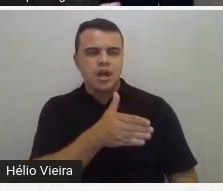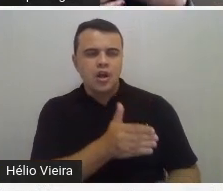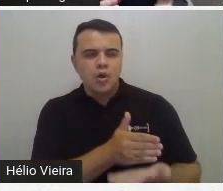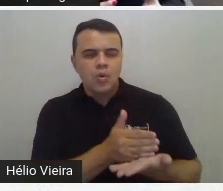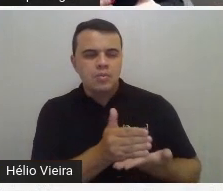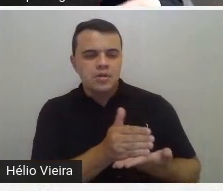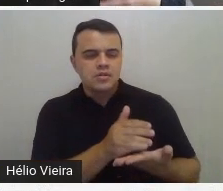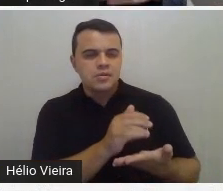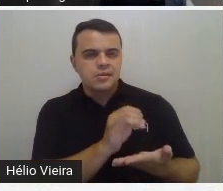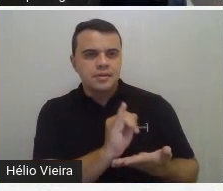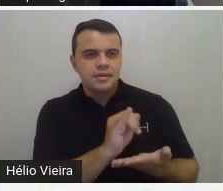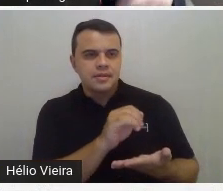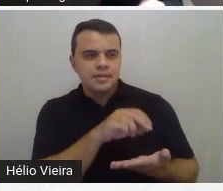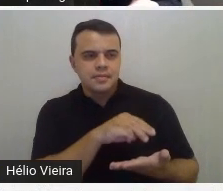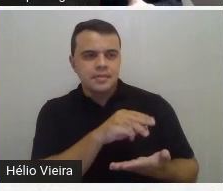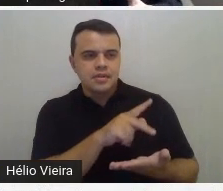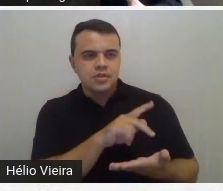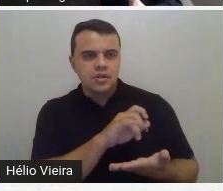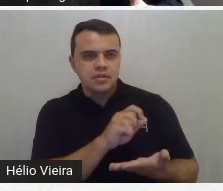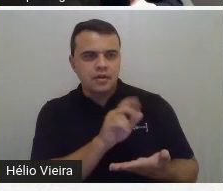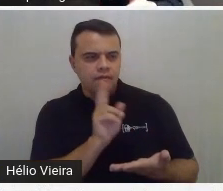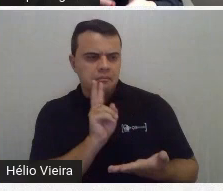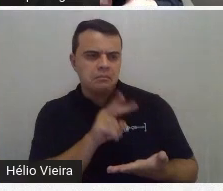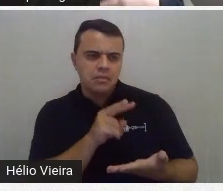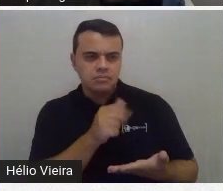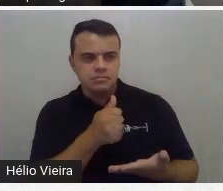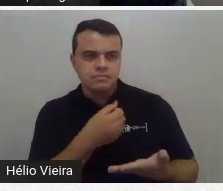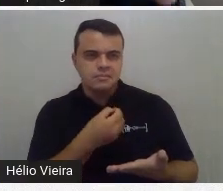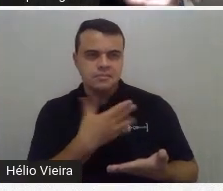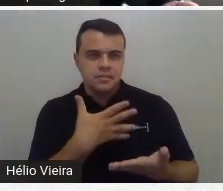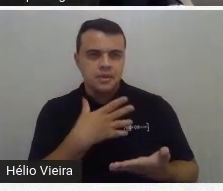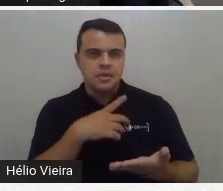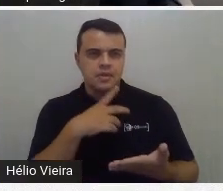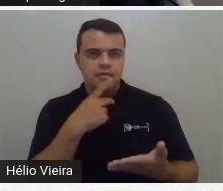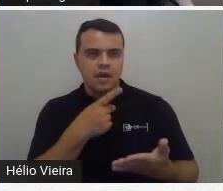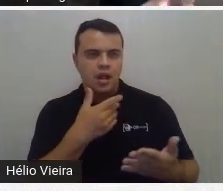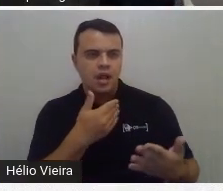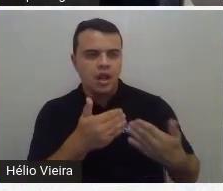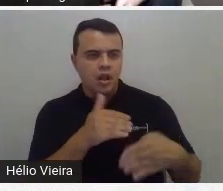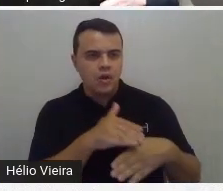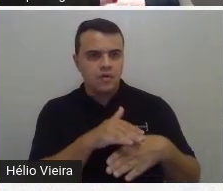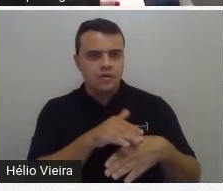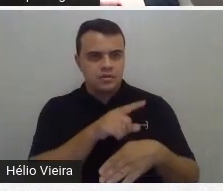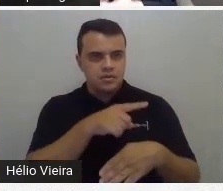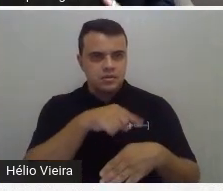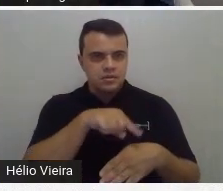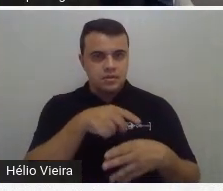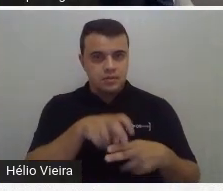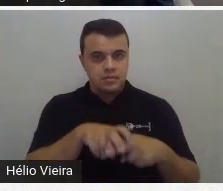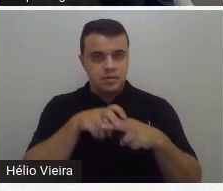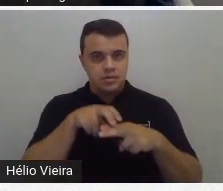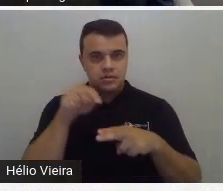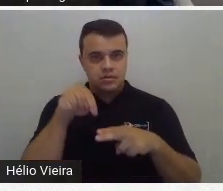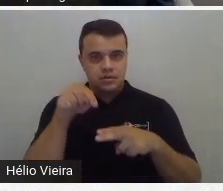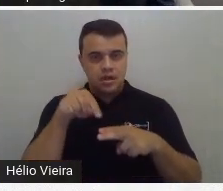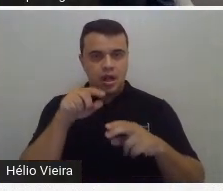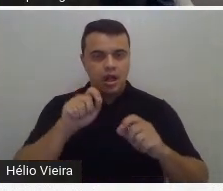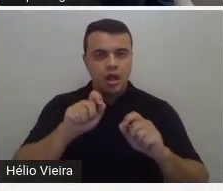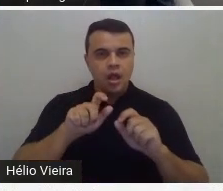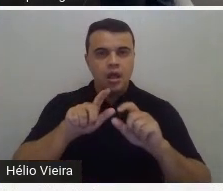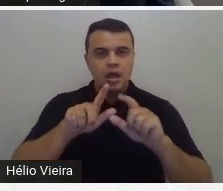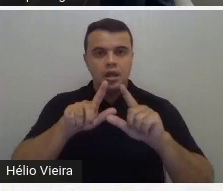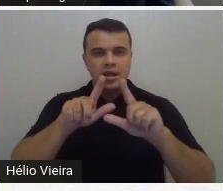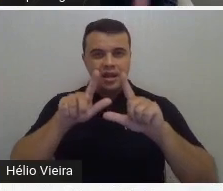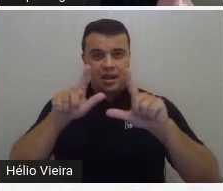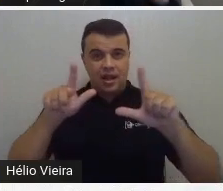ser um pouco mais bem vistos, e interage com os impressionistas, é por isso que ele clareia tanto a